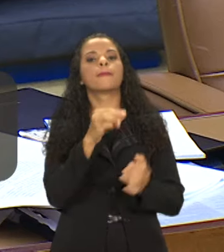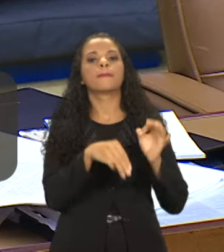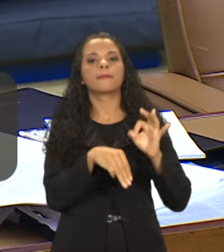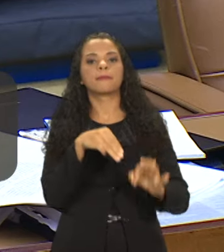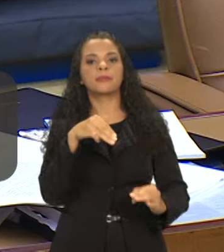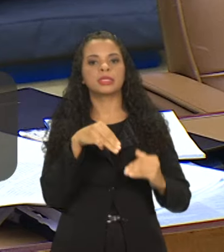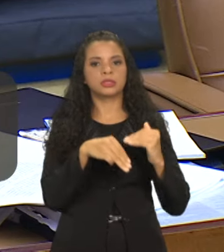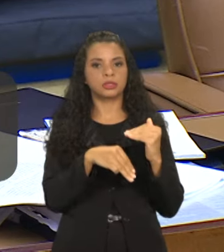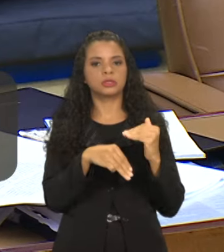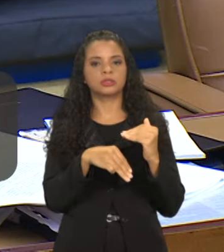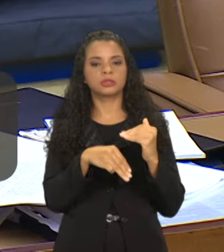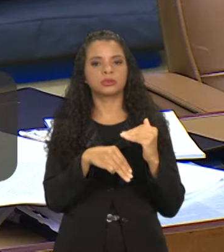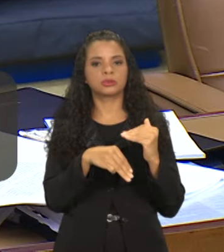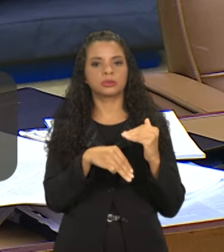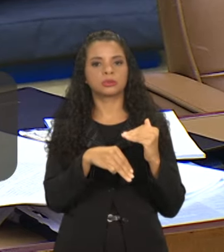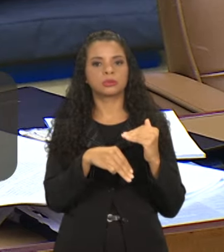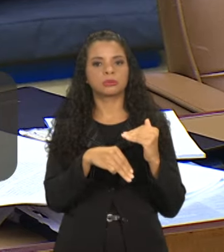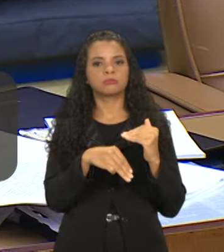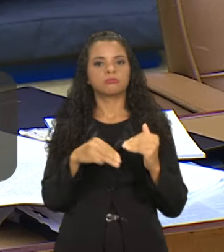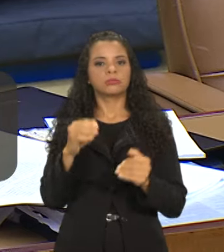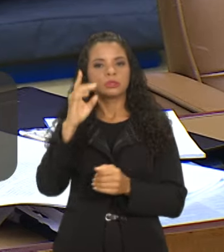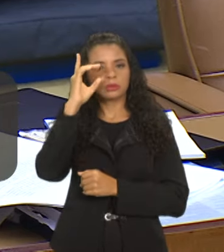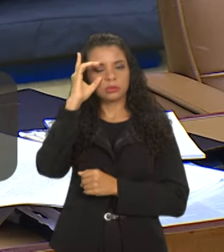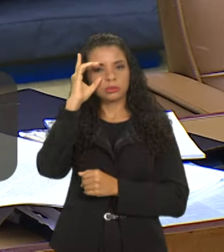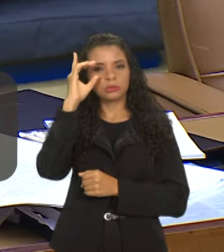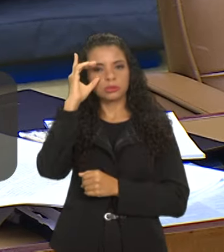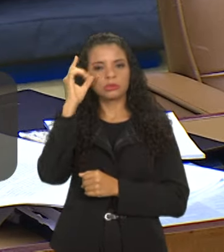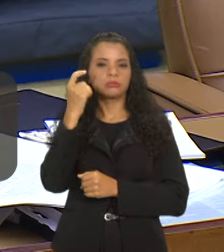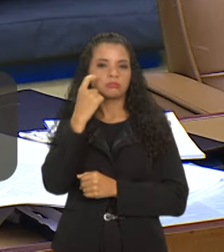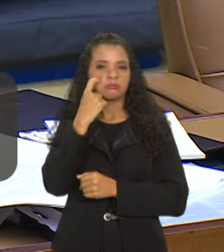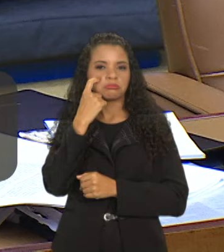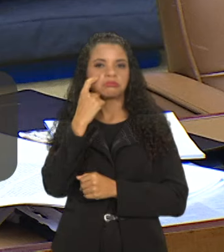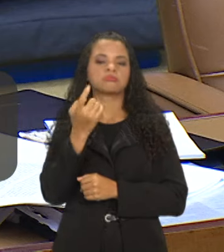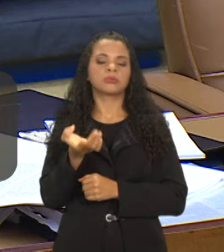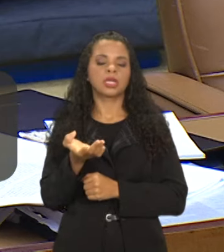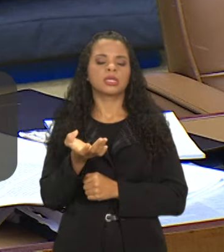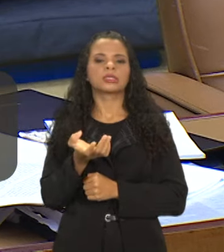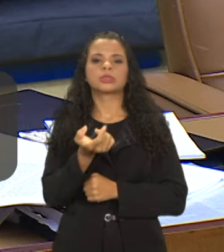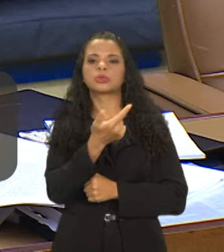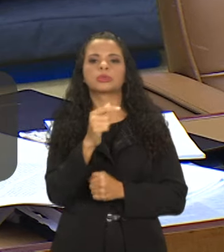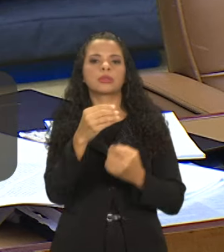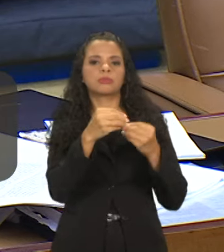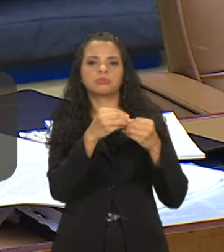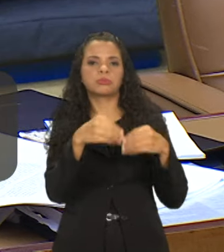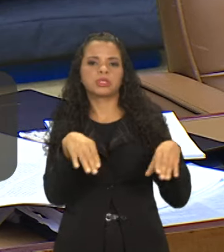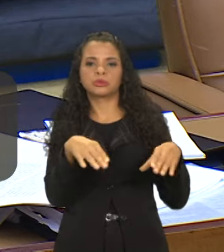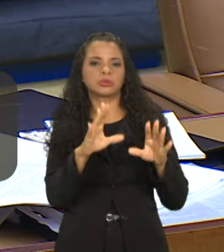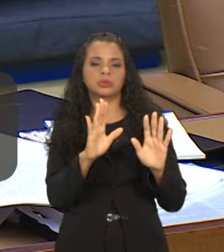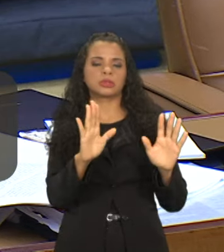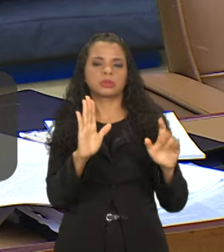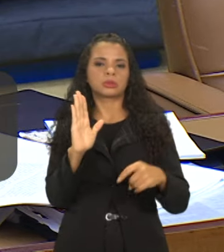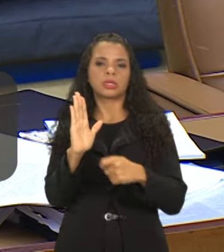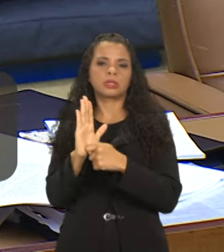Cássio Nunes Marques, não acho que haja o prejuízo, em relação ao prejuízo da ação, porque nós temos que deixar bem claro que o